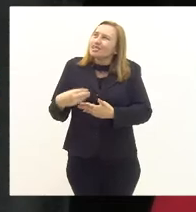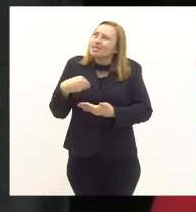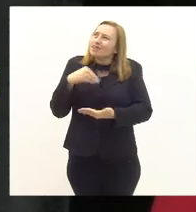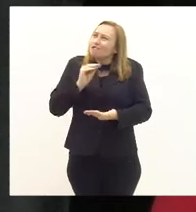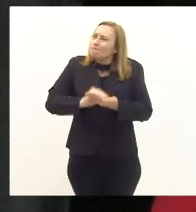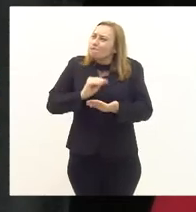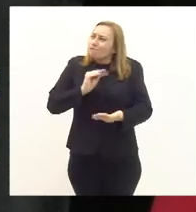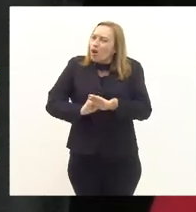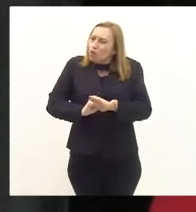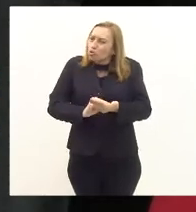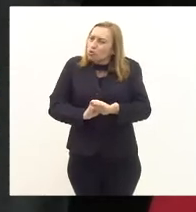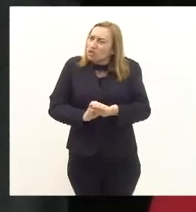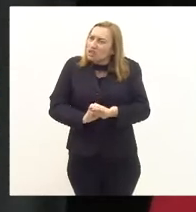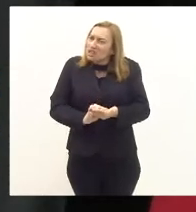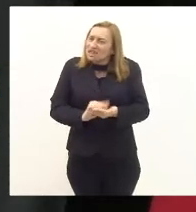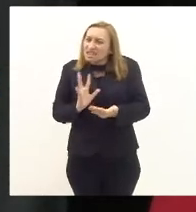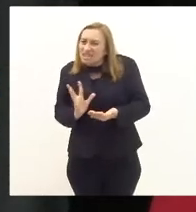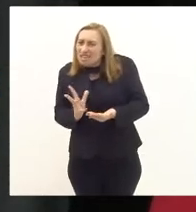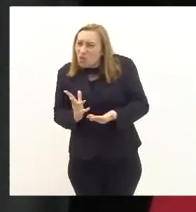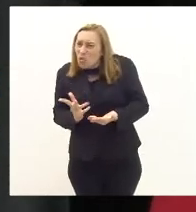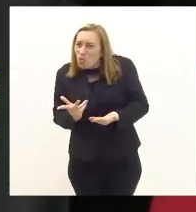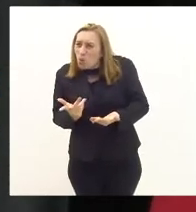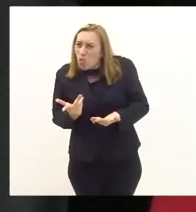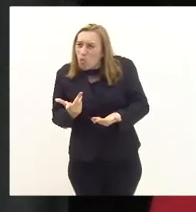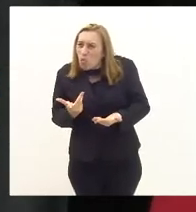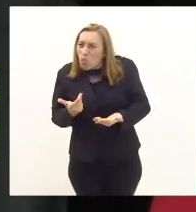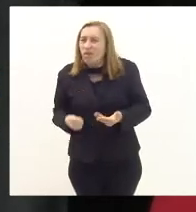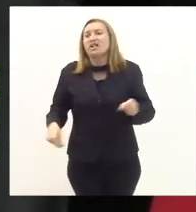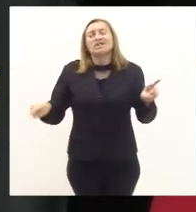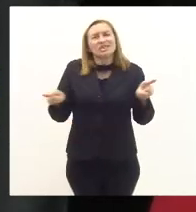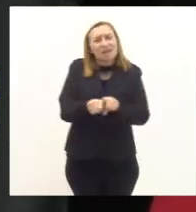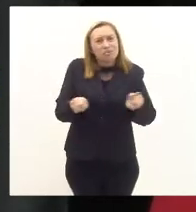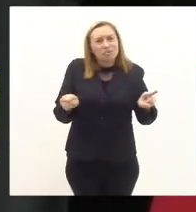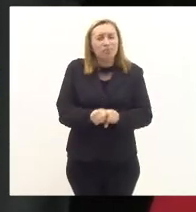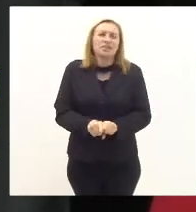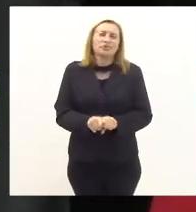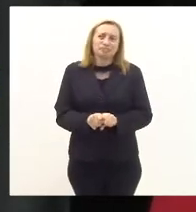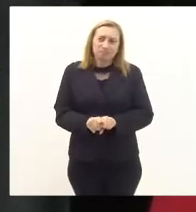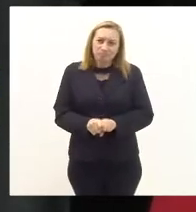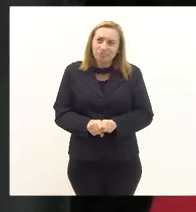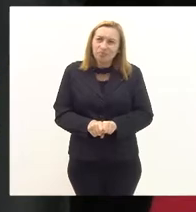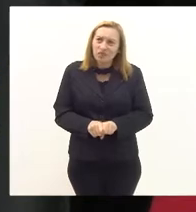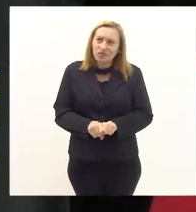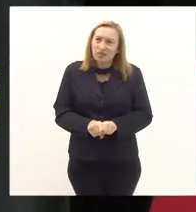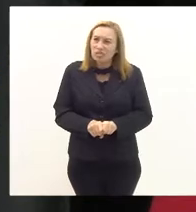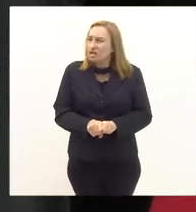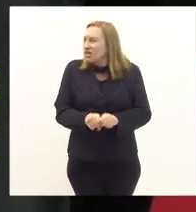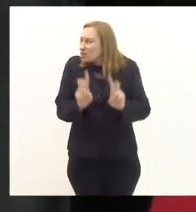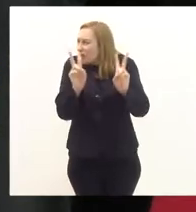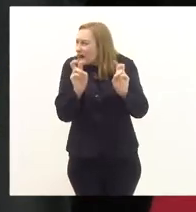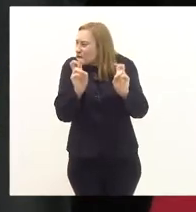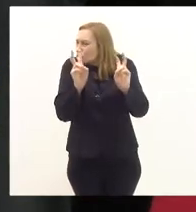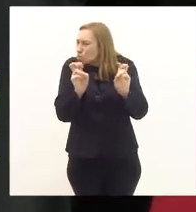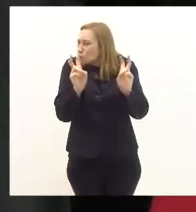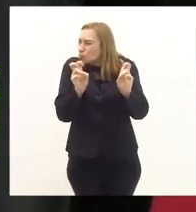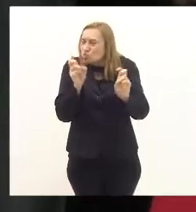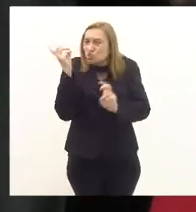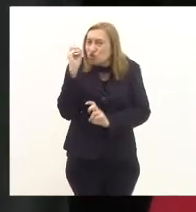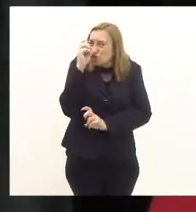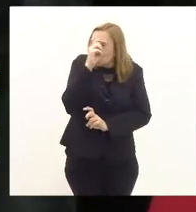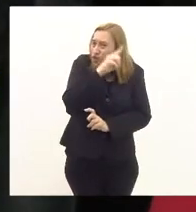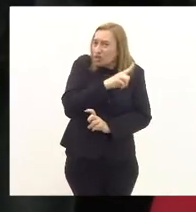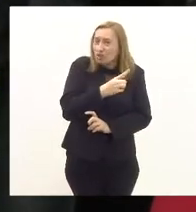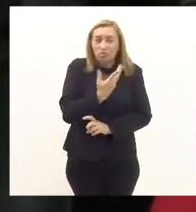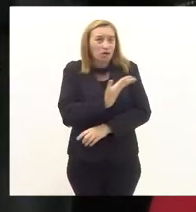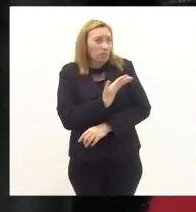falta de qualificação, também por conta, são casos muito raros, como